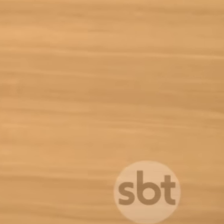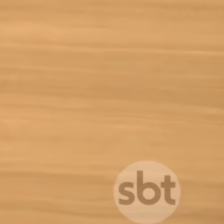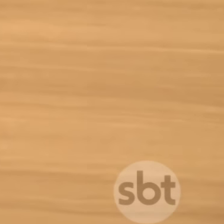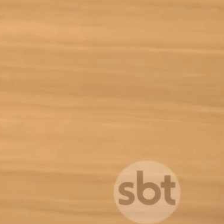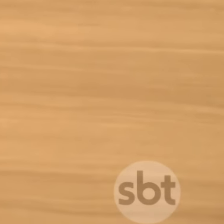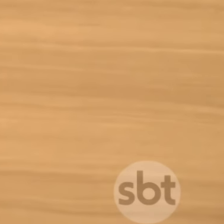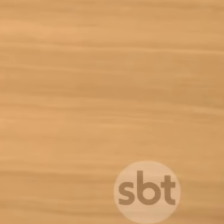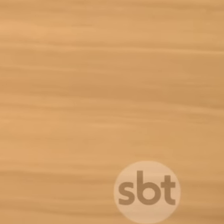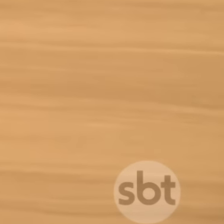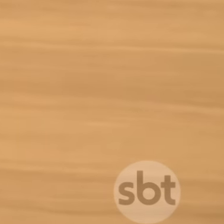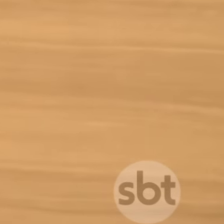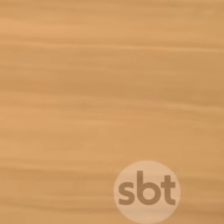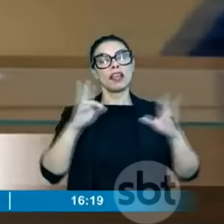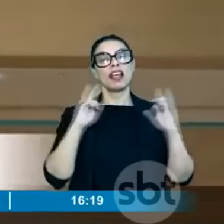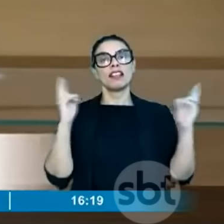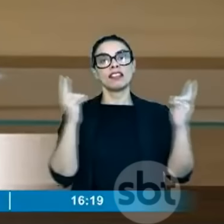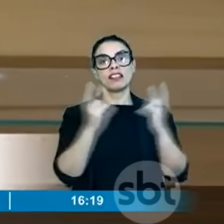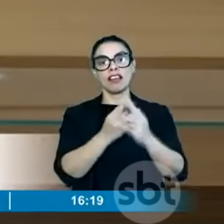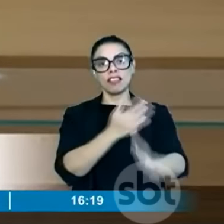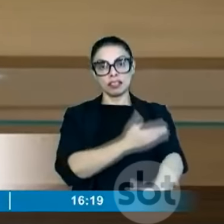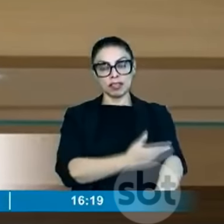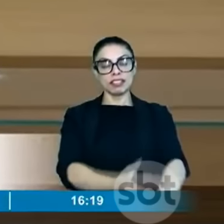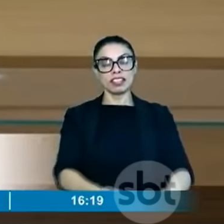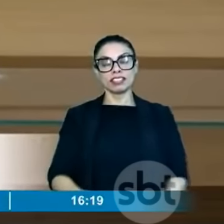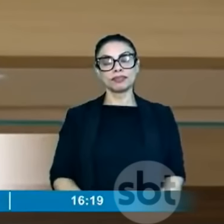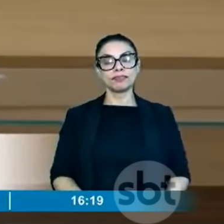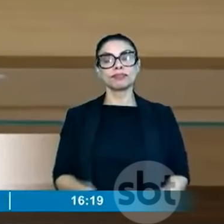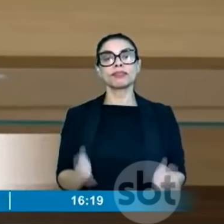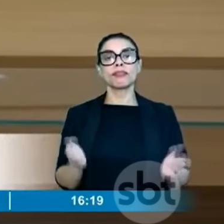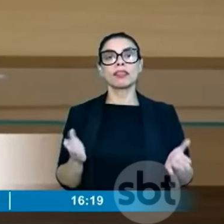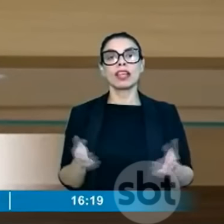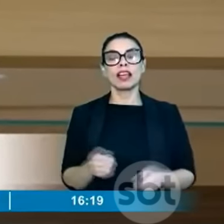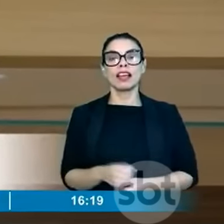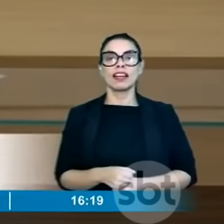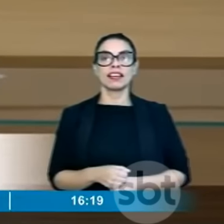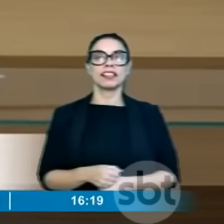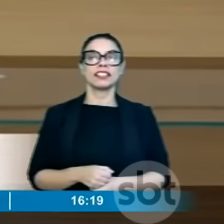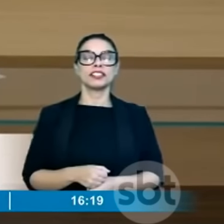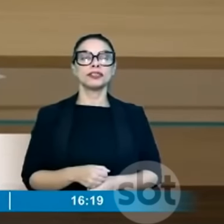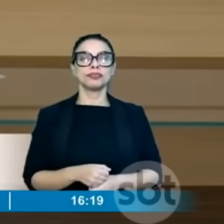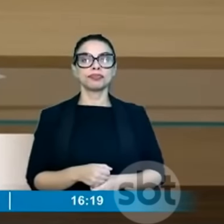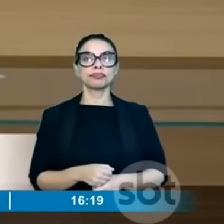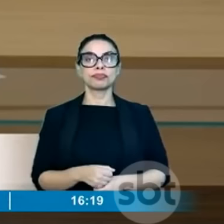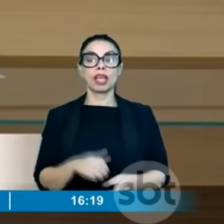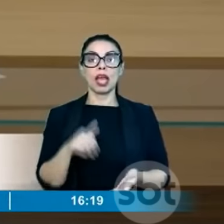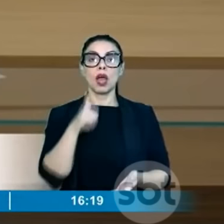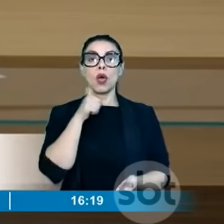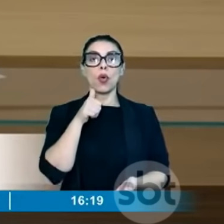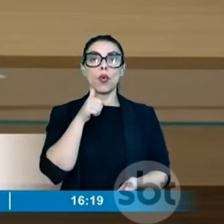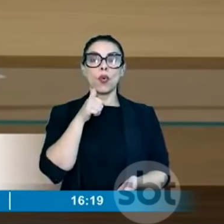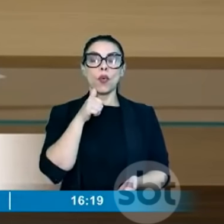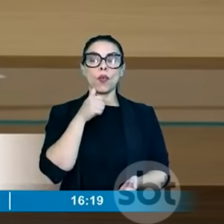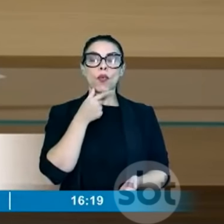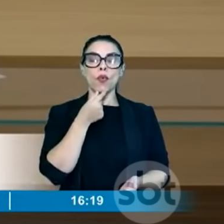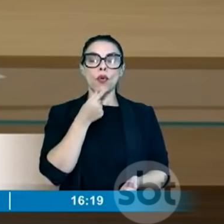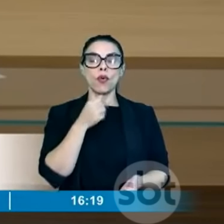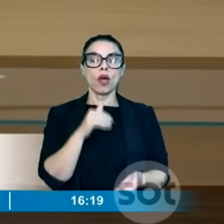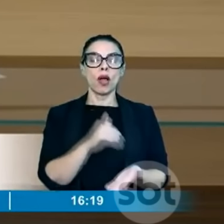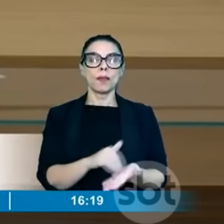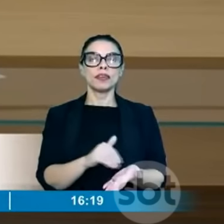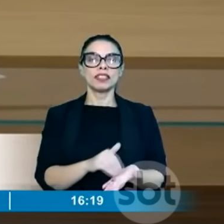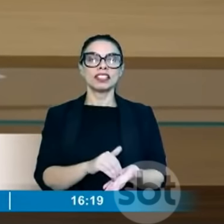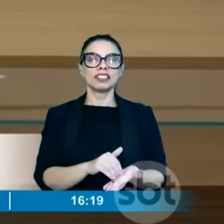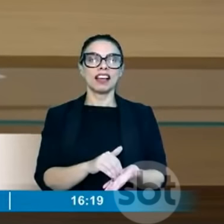investigação além do Prefeito o presidente da Câmara Juninho eoso e outros políticos da cidade estão entre os